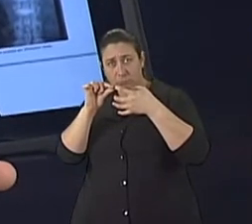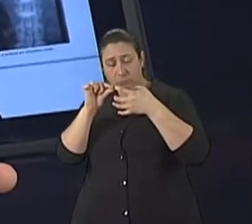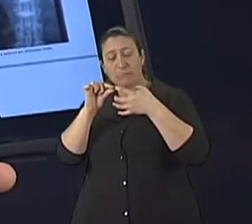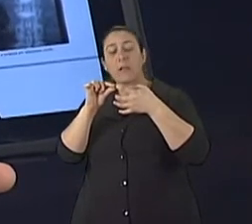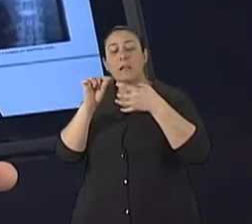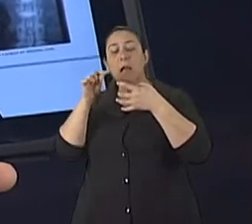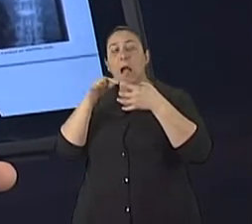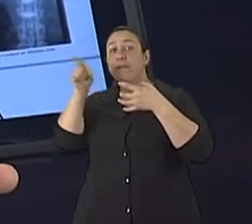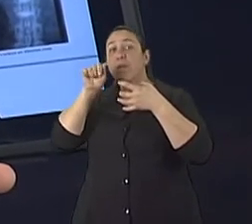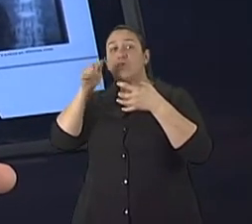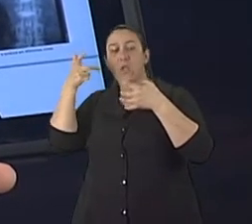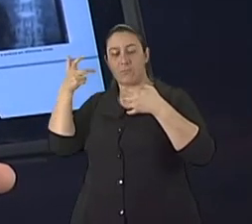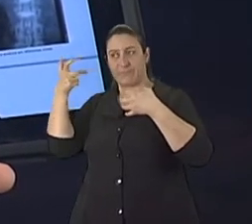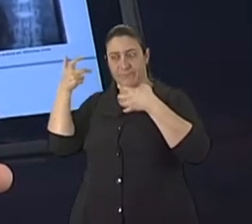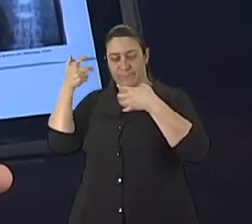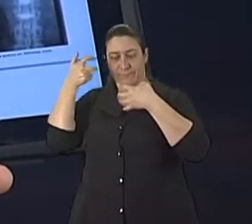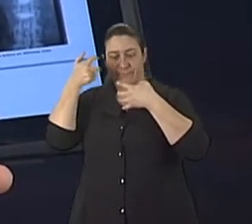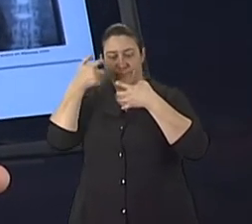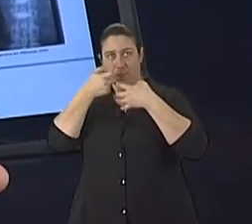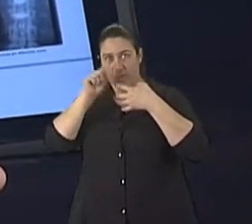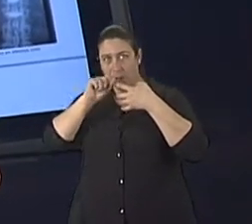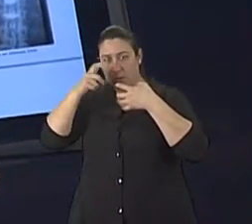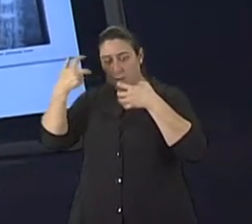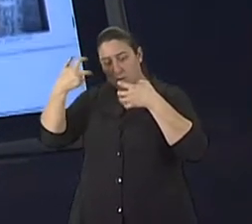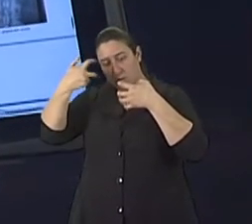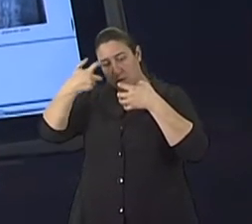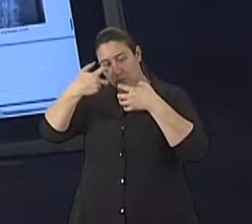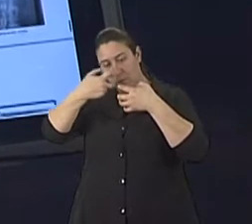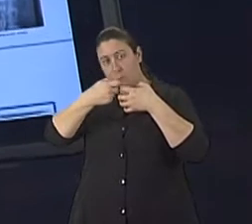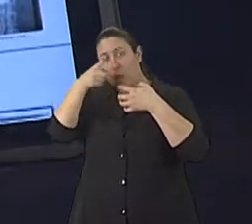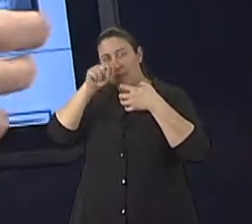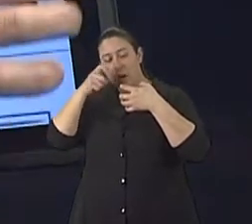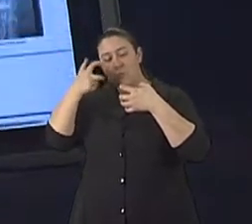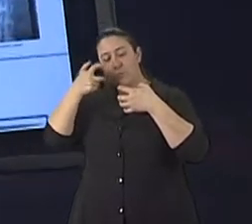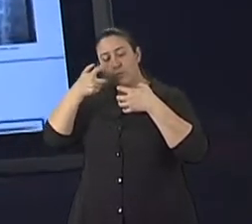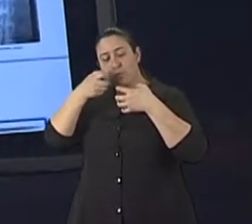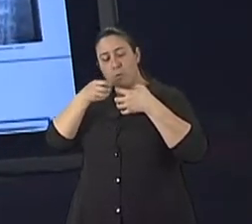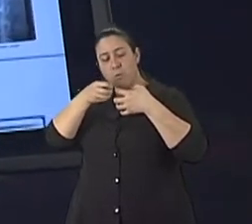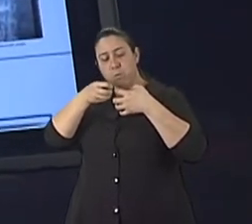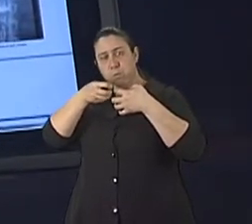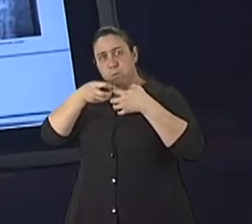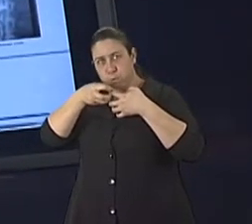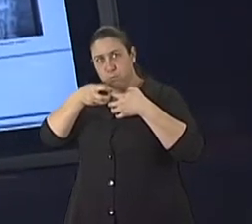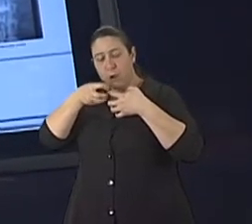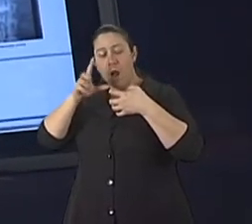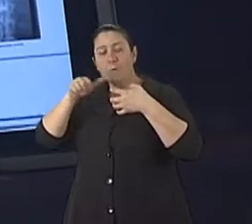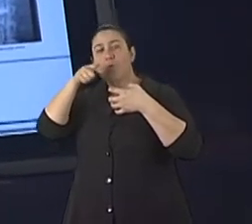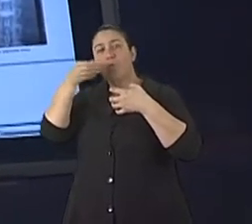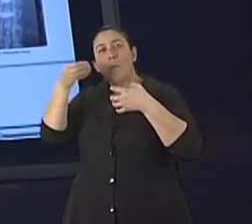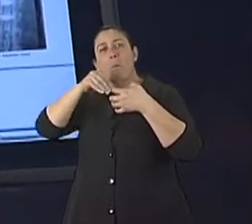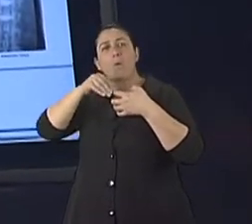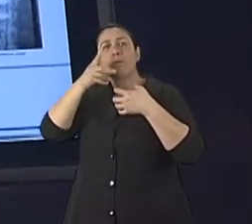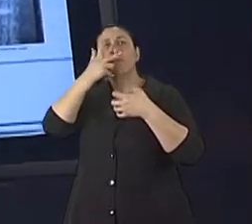dela o vôo e por dentro dessa agulha você consegue colocar um cimento ósseo e cimento vai fazer com que a vértebra